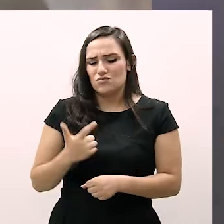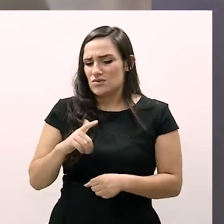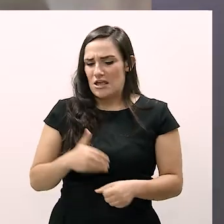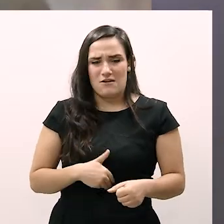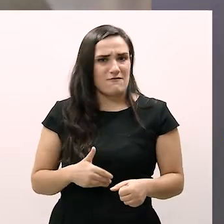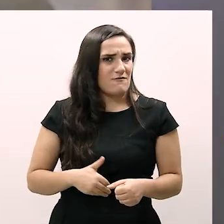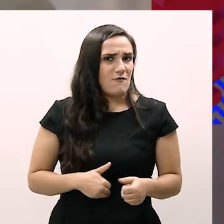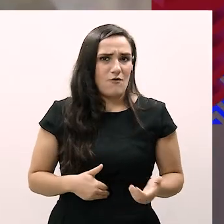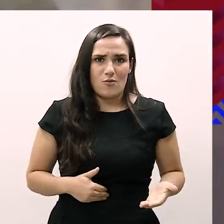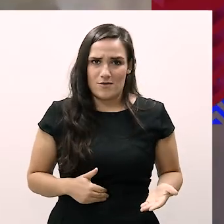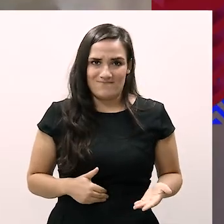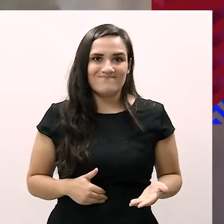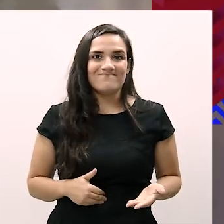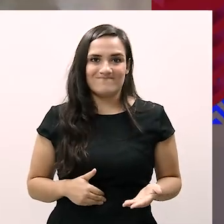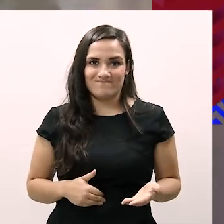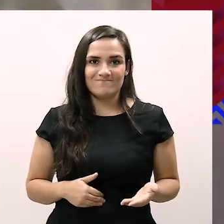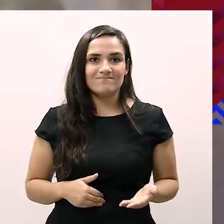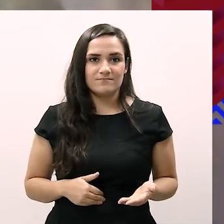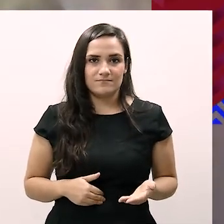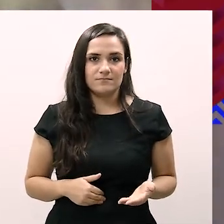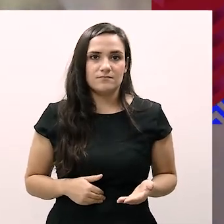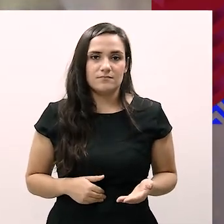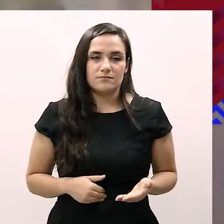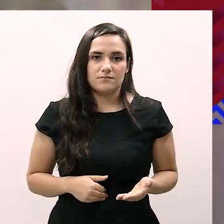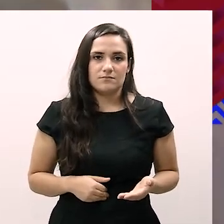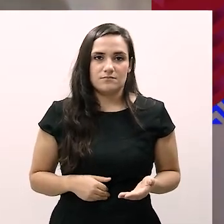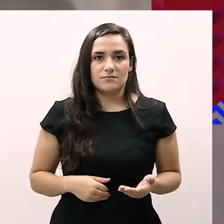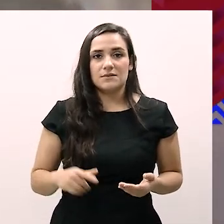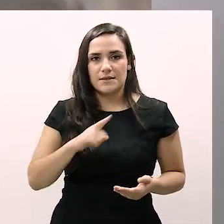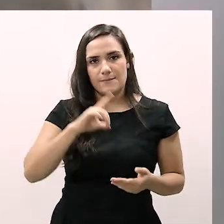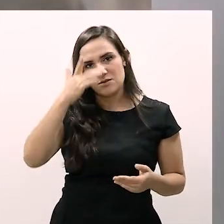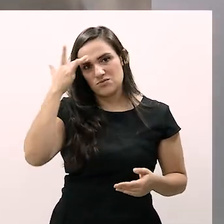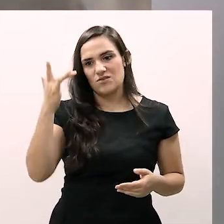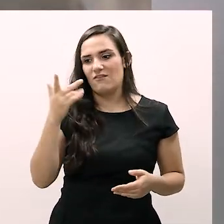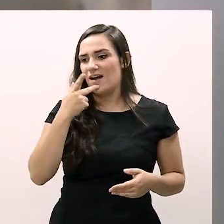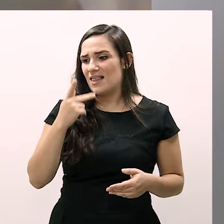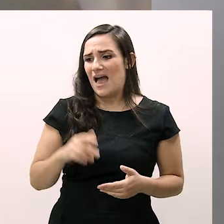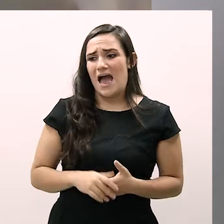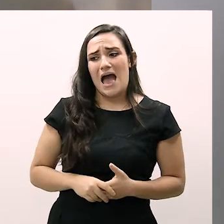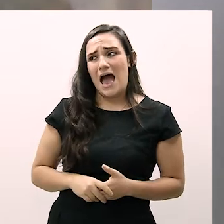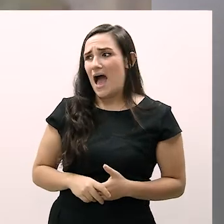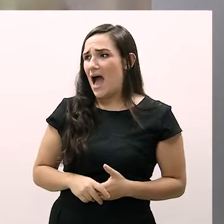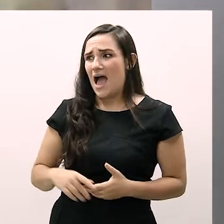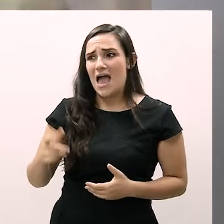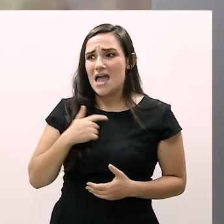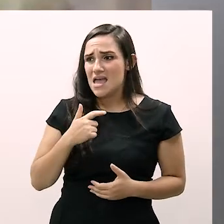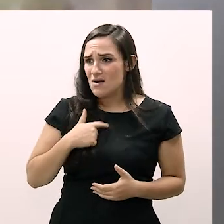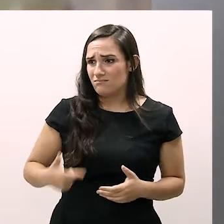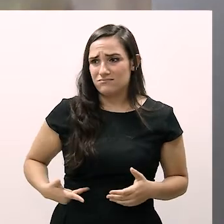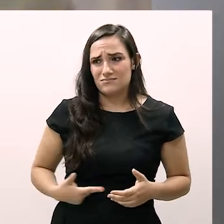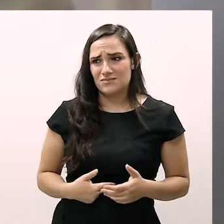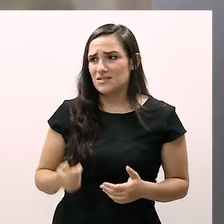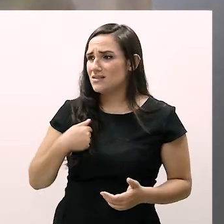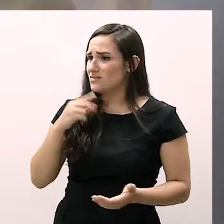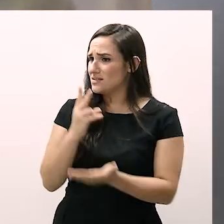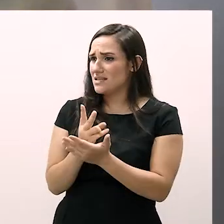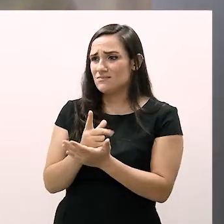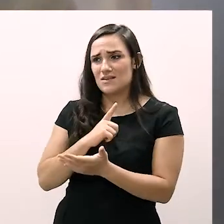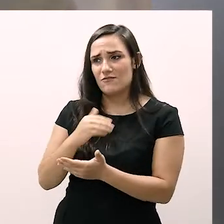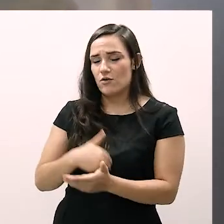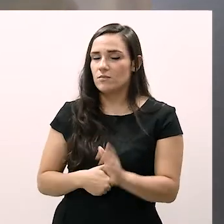fome, né? Então, às vezes, fala, não, vou comer, se eu operar, eu vou passar fome para o resto da vida. Não. De maneira